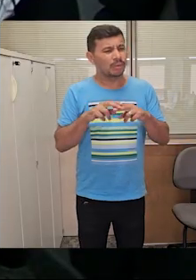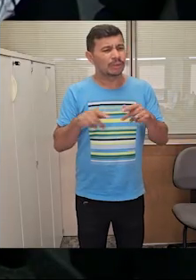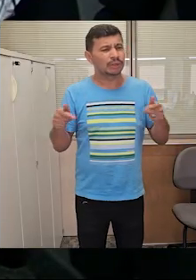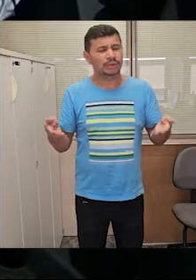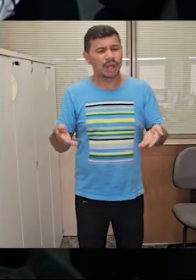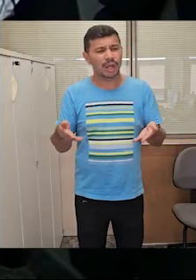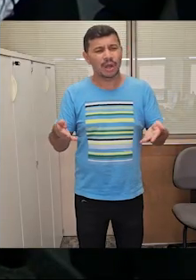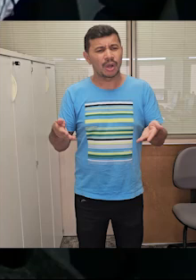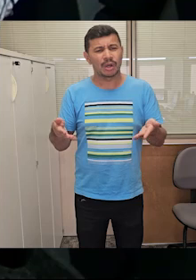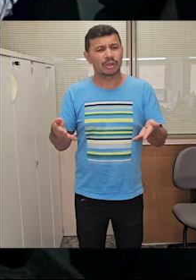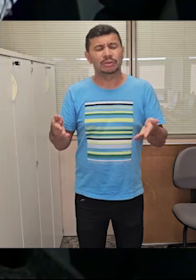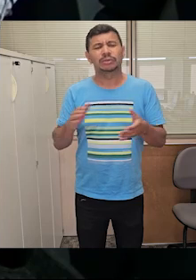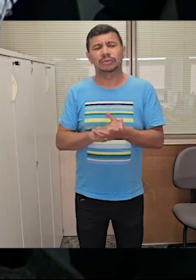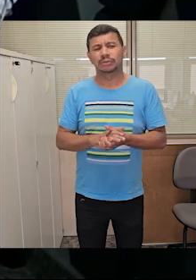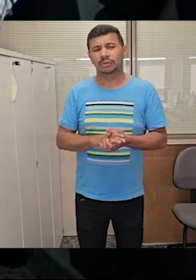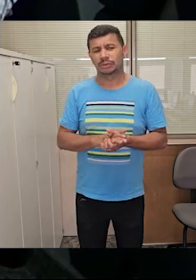ter agora,